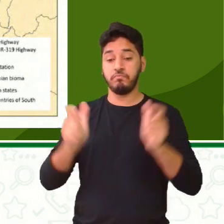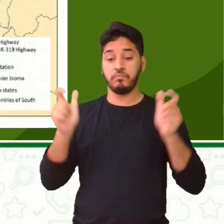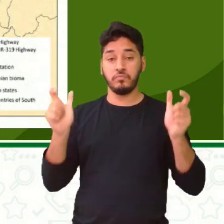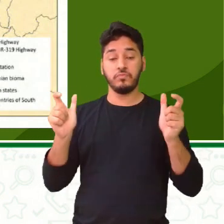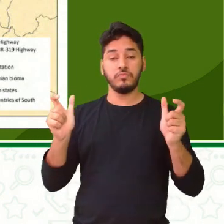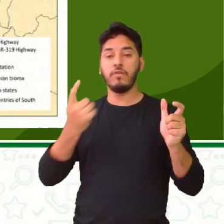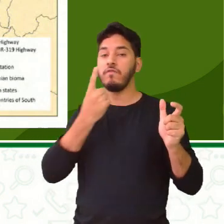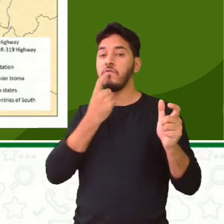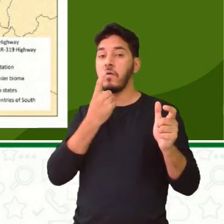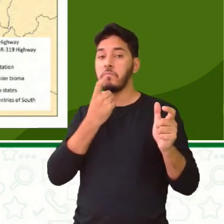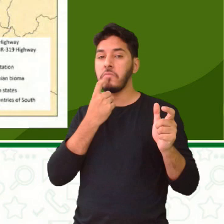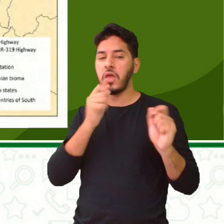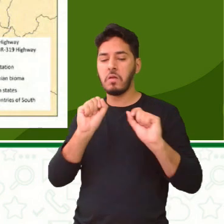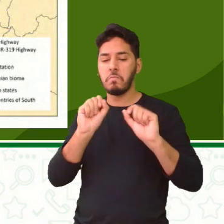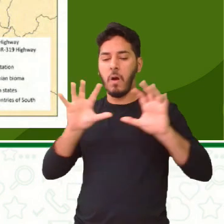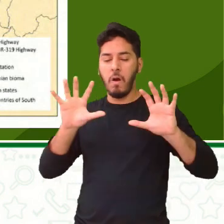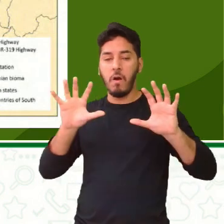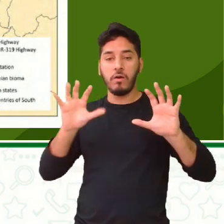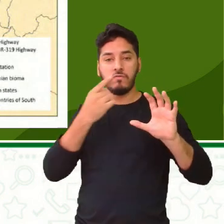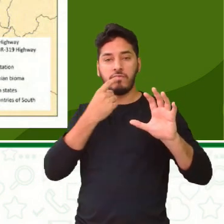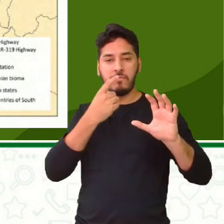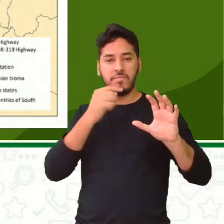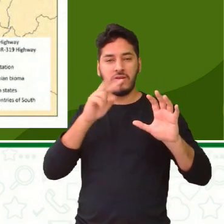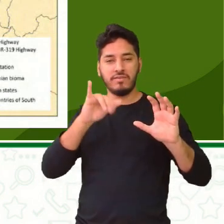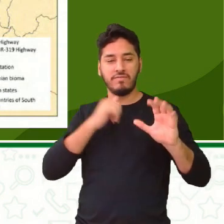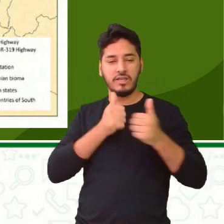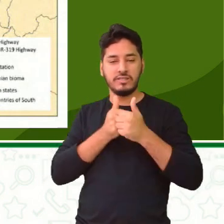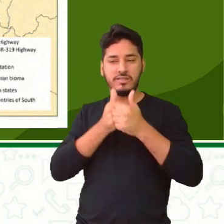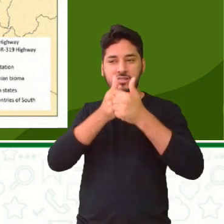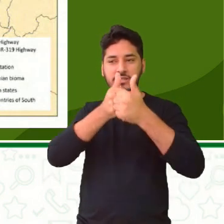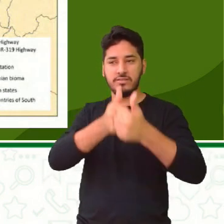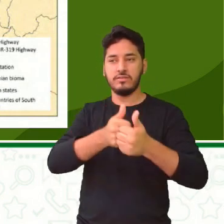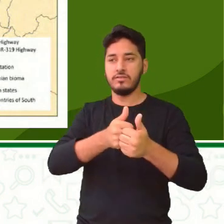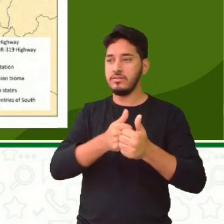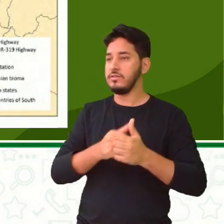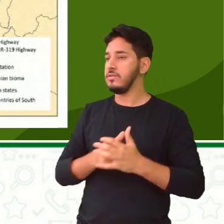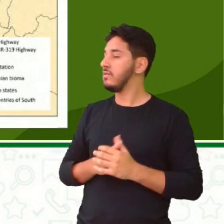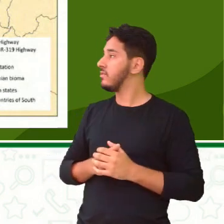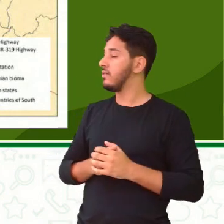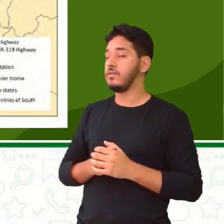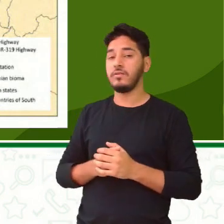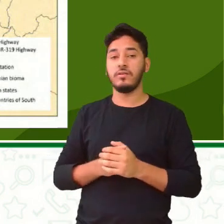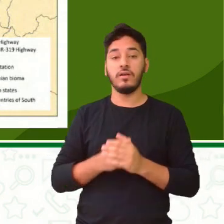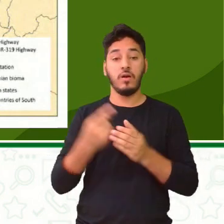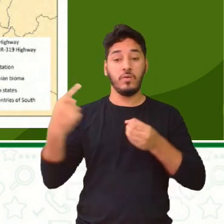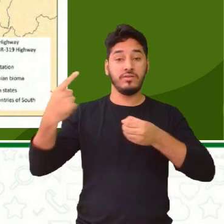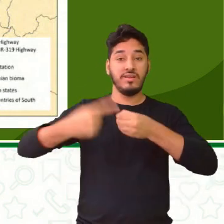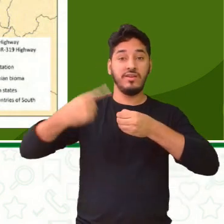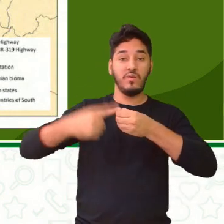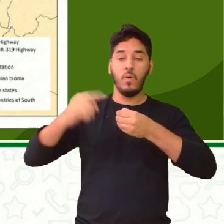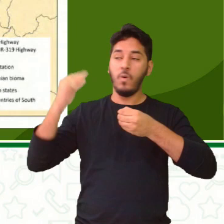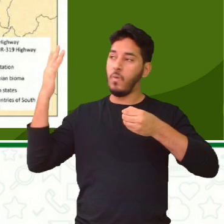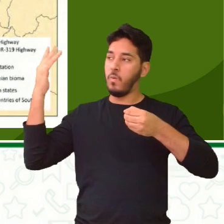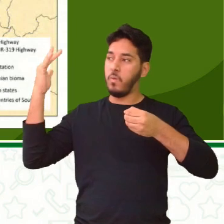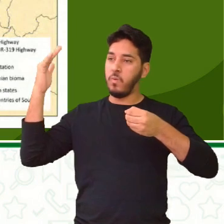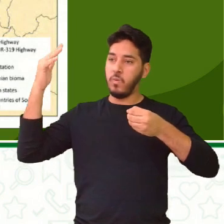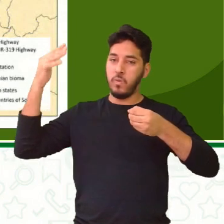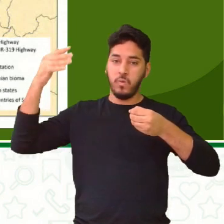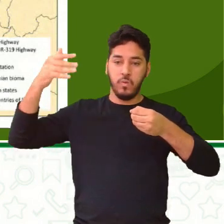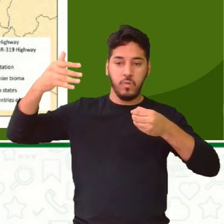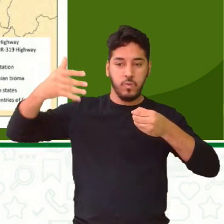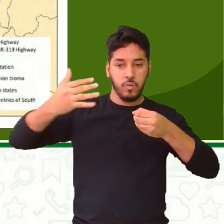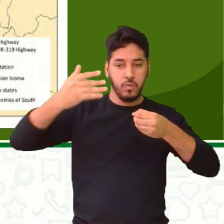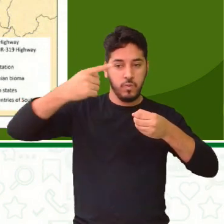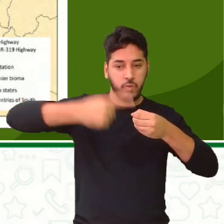área avermelhada, né, que vai seguir aí rumo ao interior da floresta, por assim